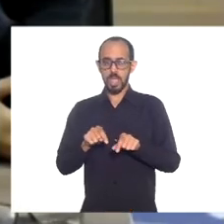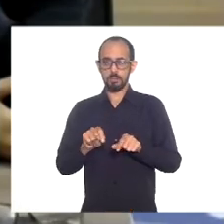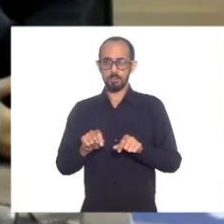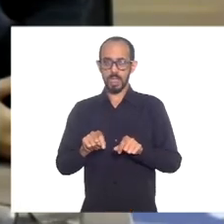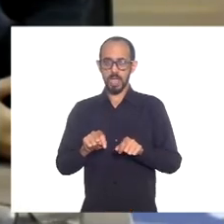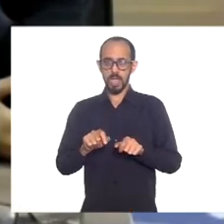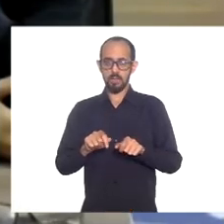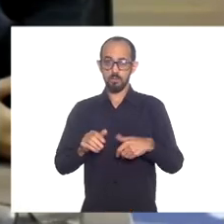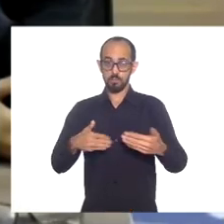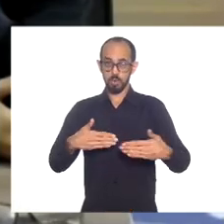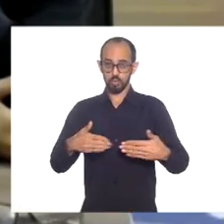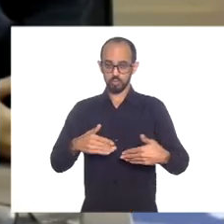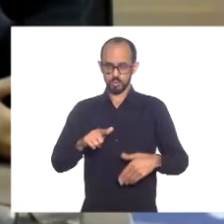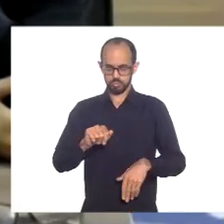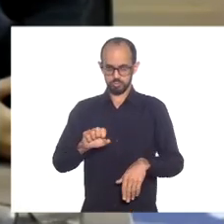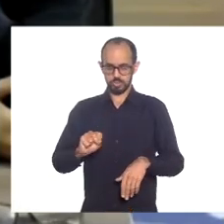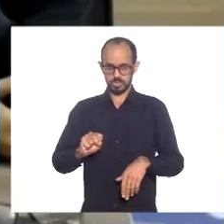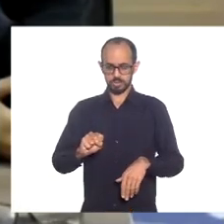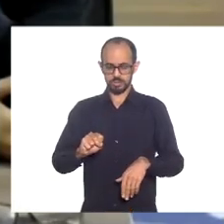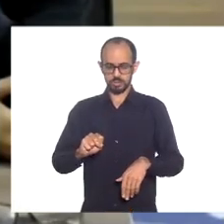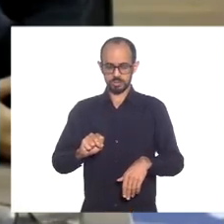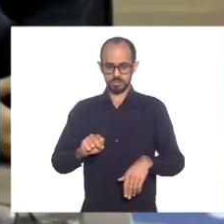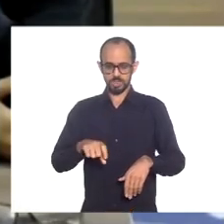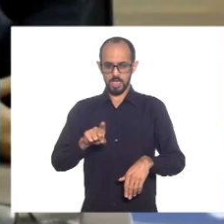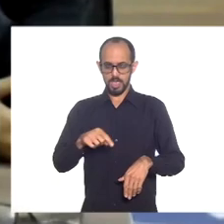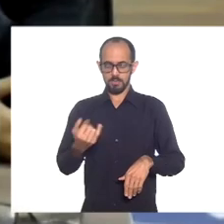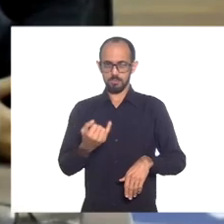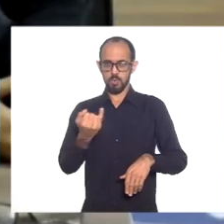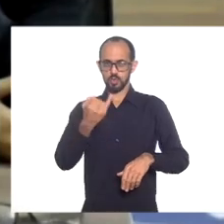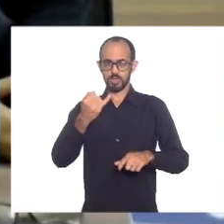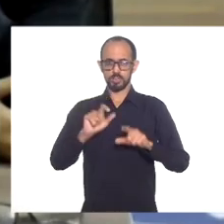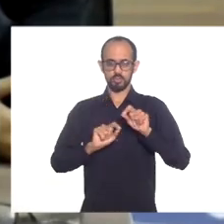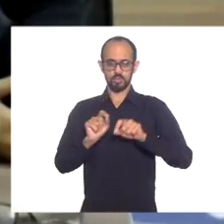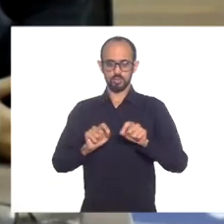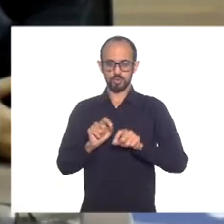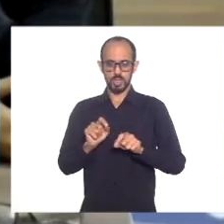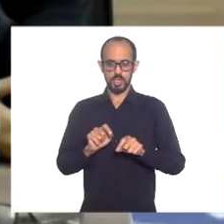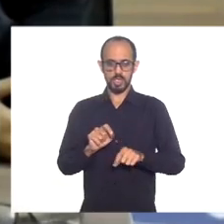gás. E é fundamental para esses investimentos é o tal do